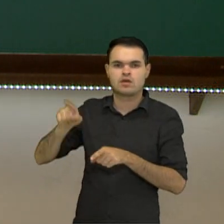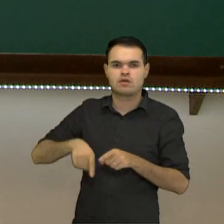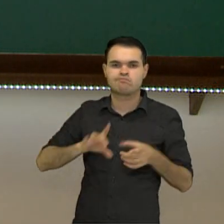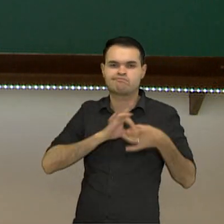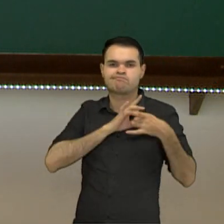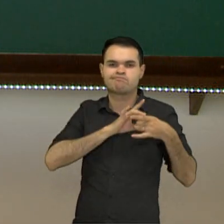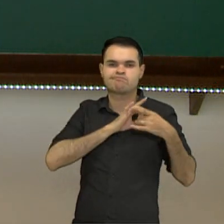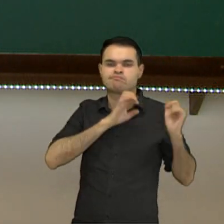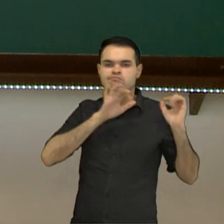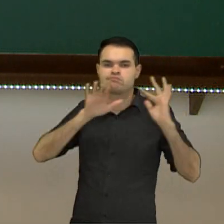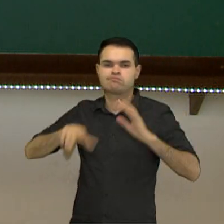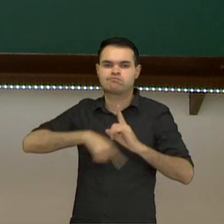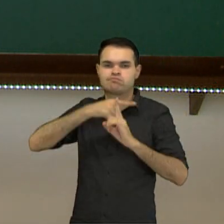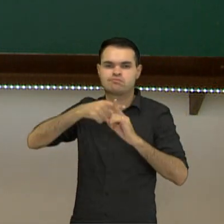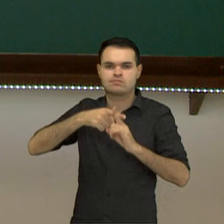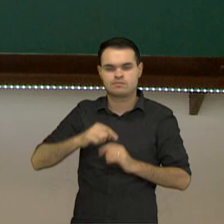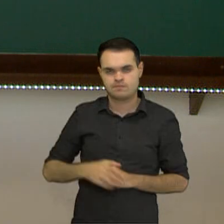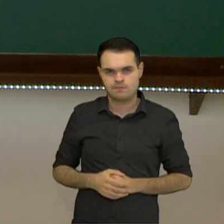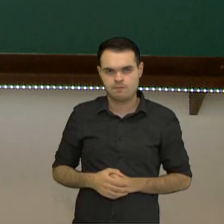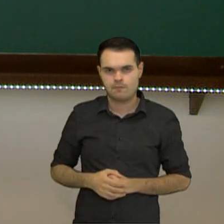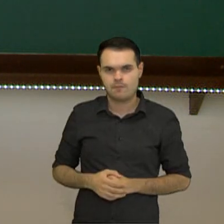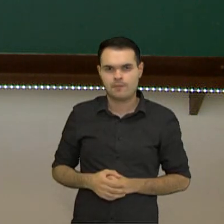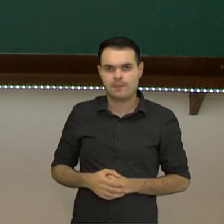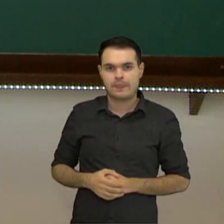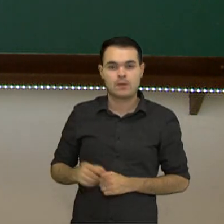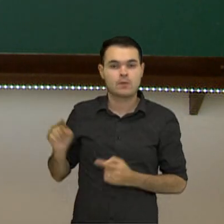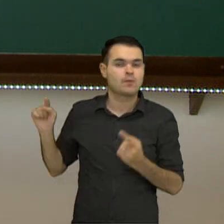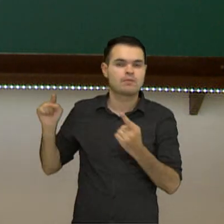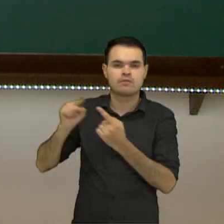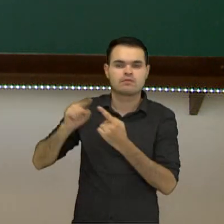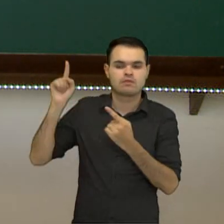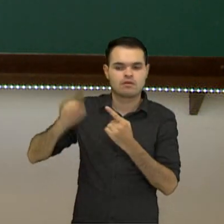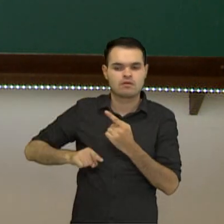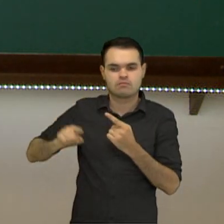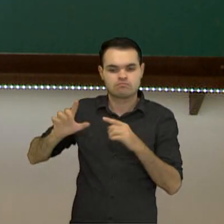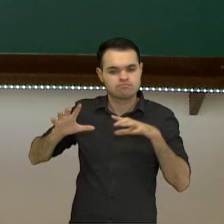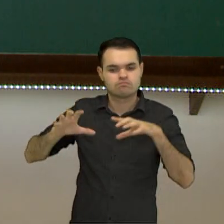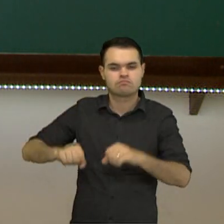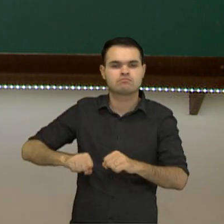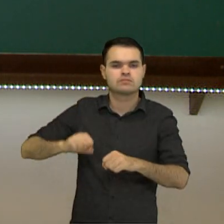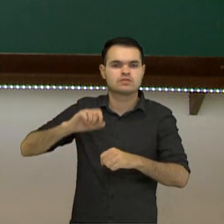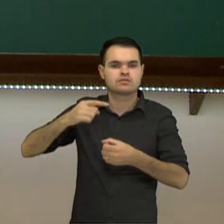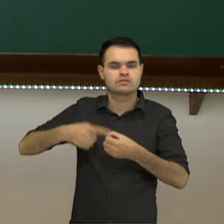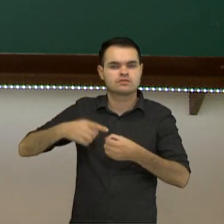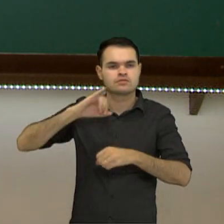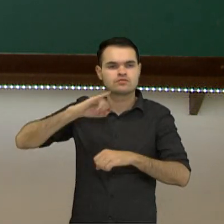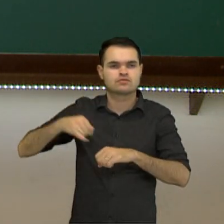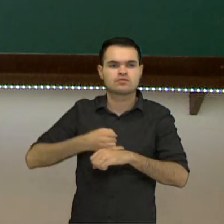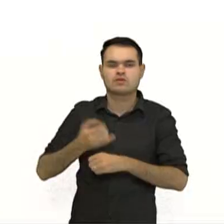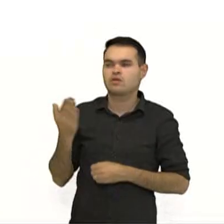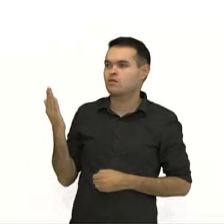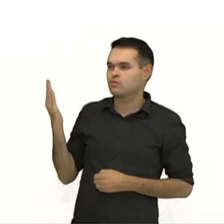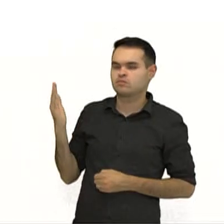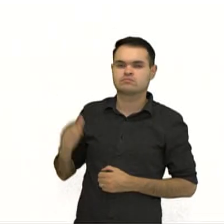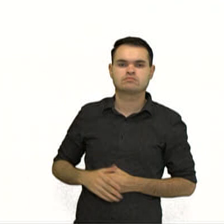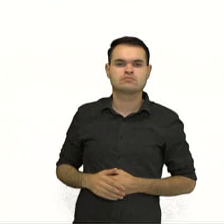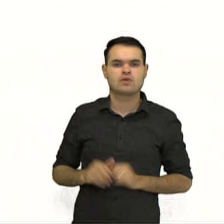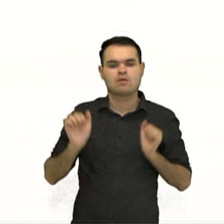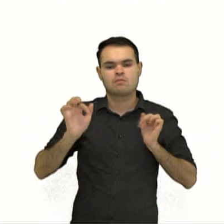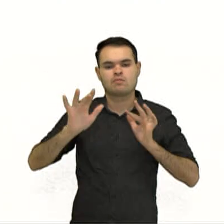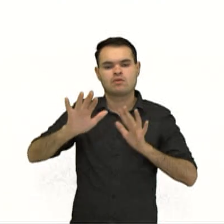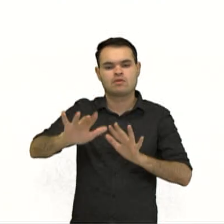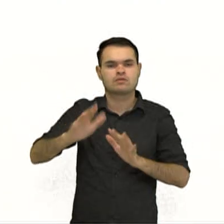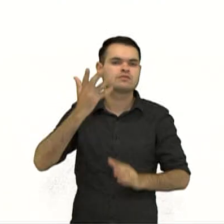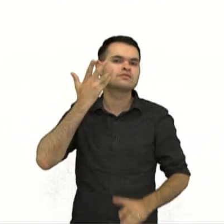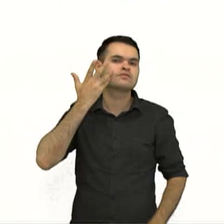cruzadas, além, né, do objetivo de reconquistar a cidade de Jerusalém. E olha aqui que o professor traz para você, a cruzada